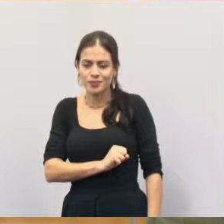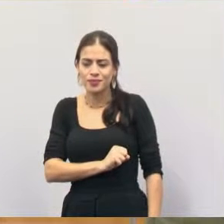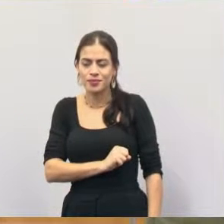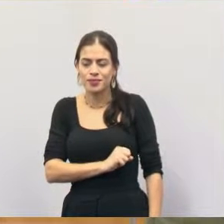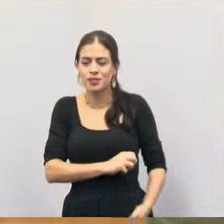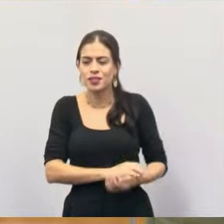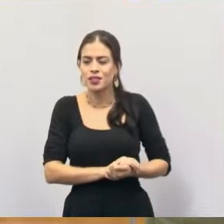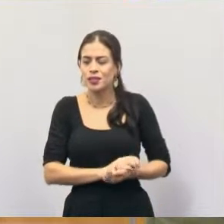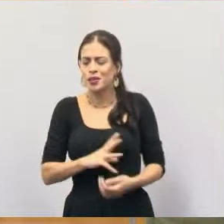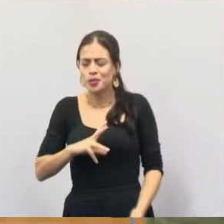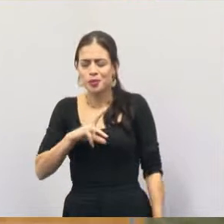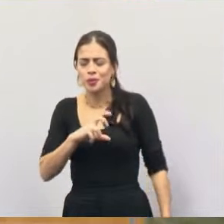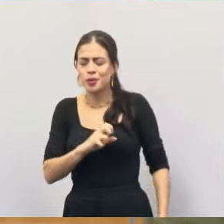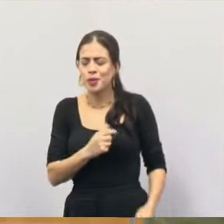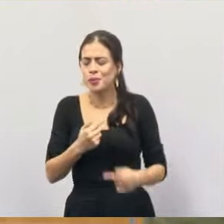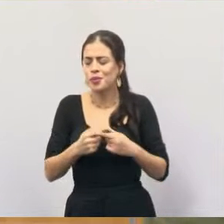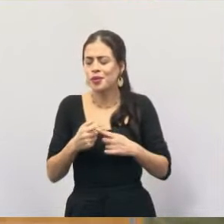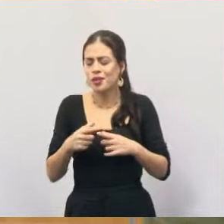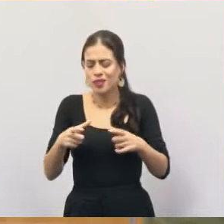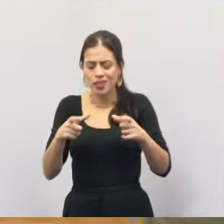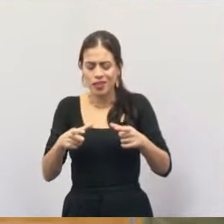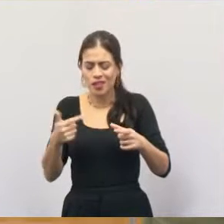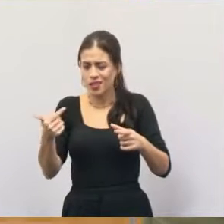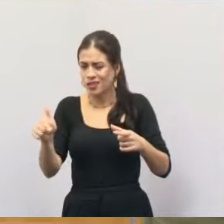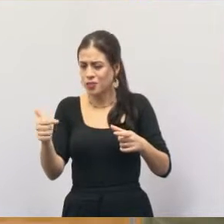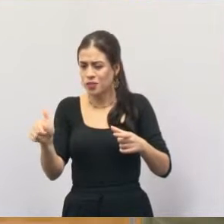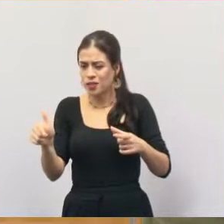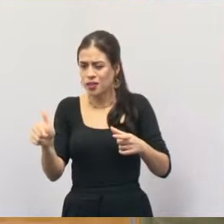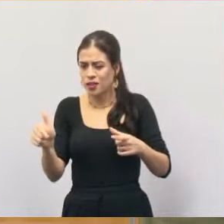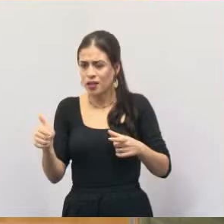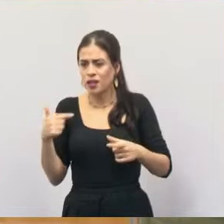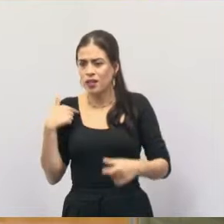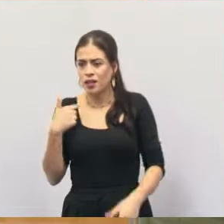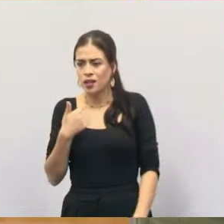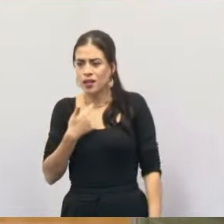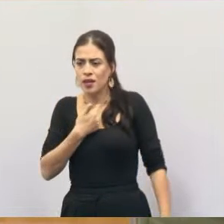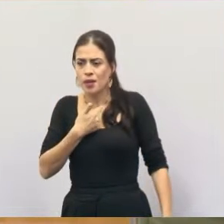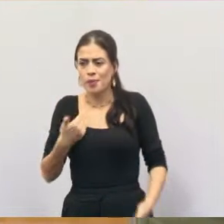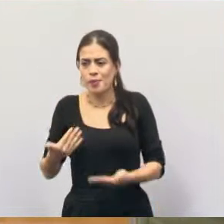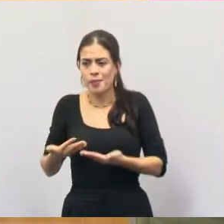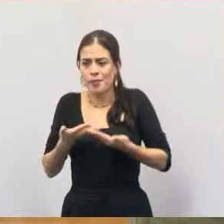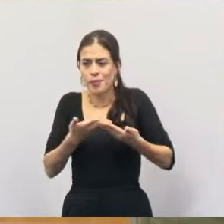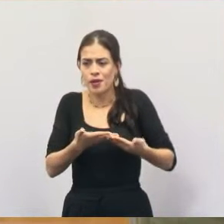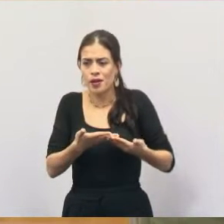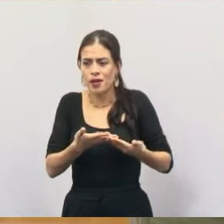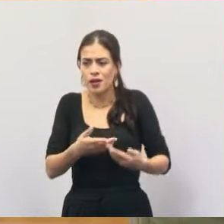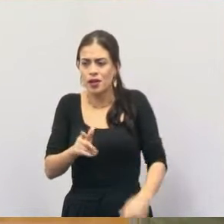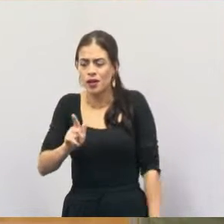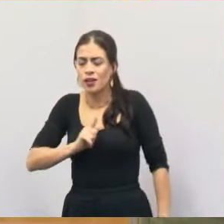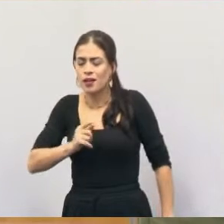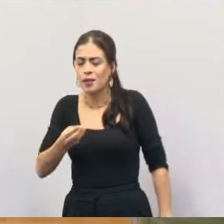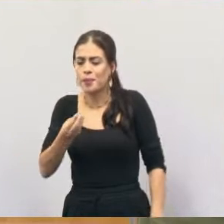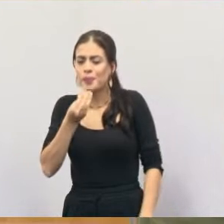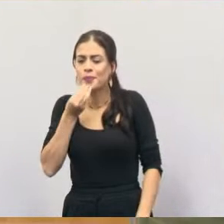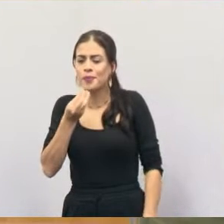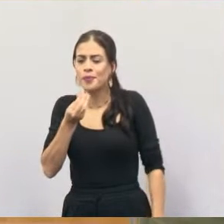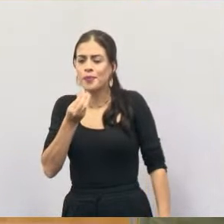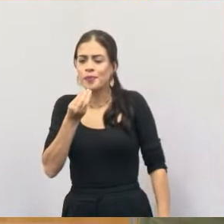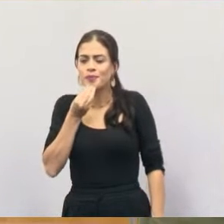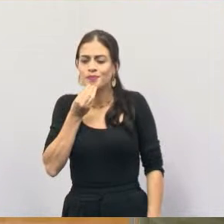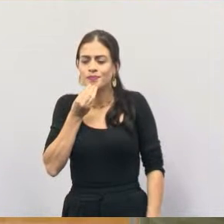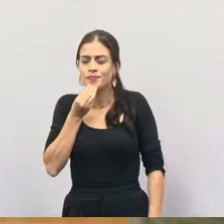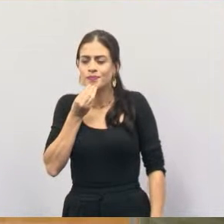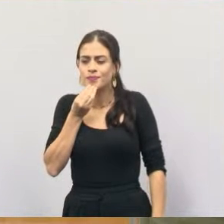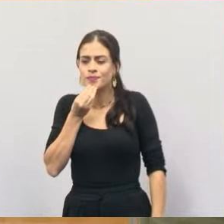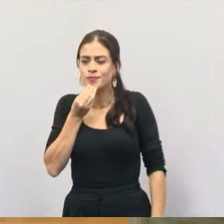sem esse espaço, a gente definir. Tive a oportunidade de montar a Pena